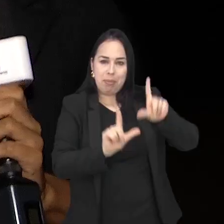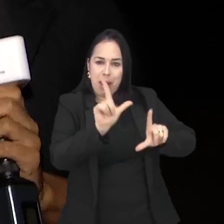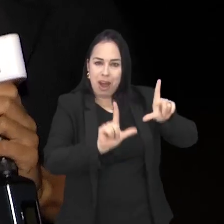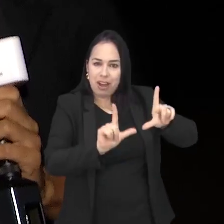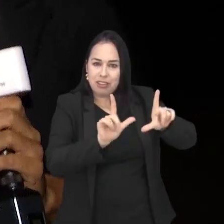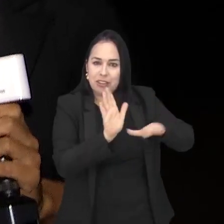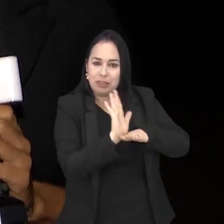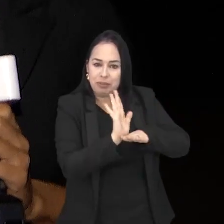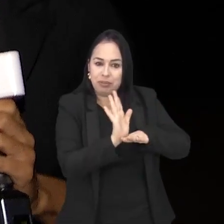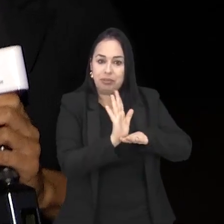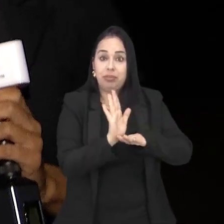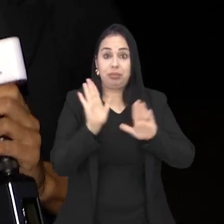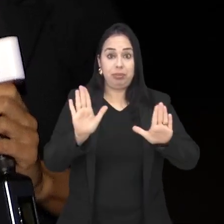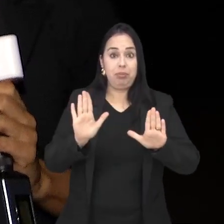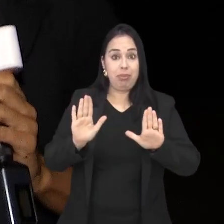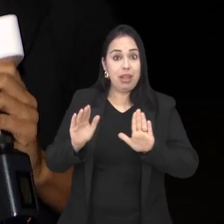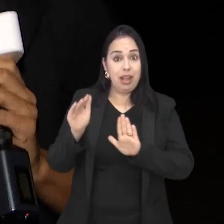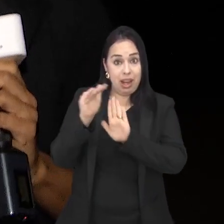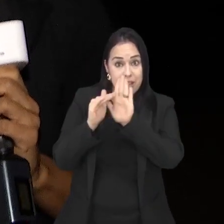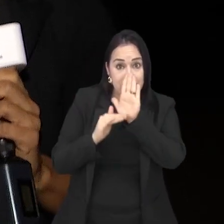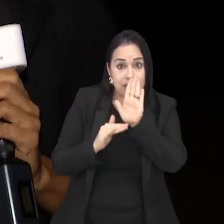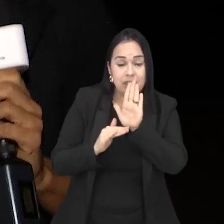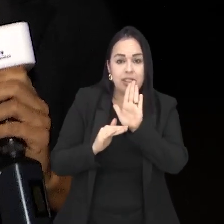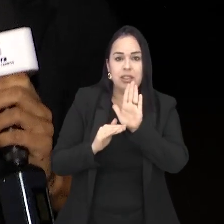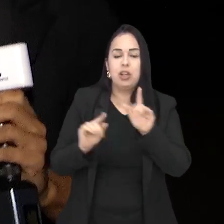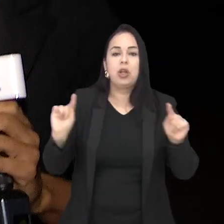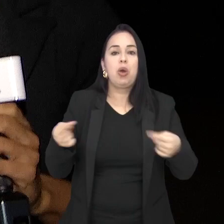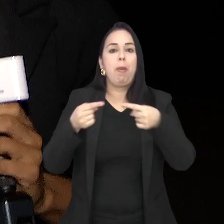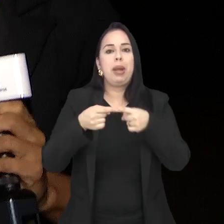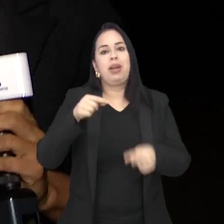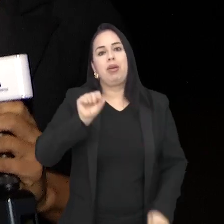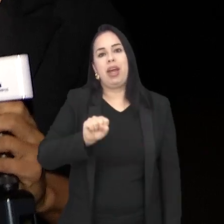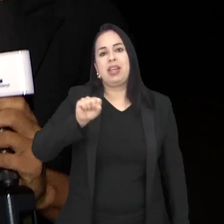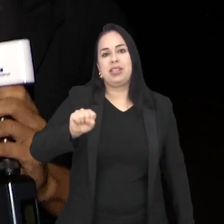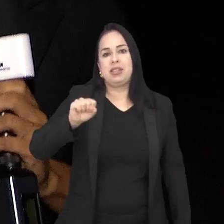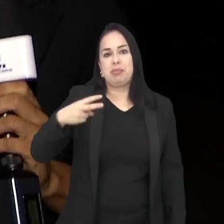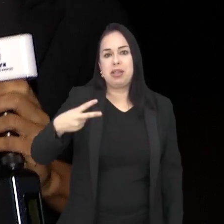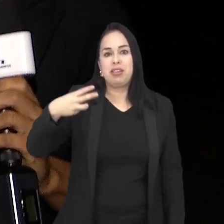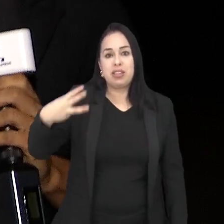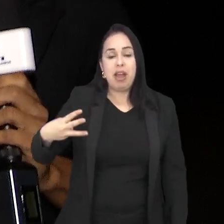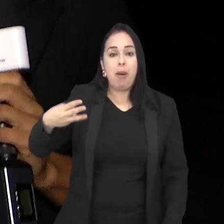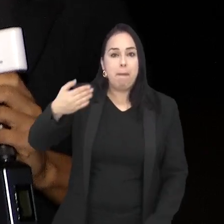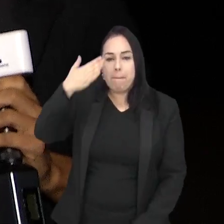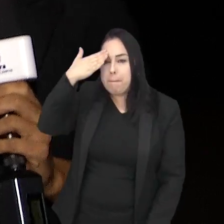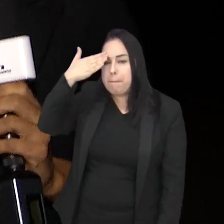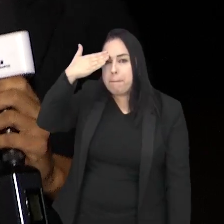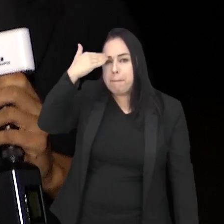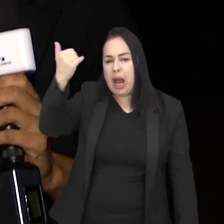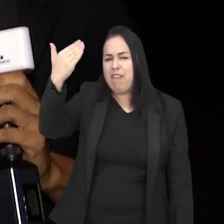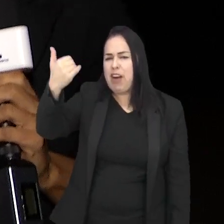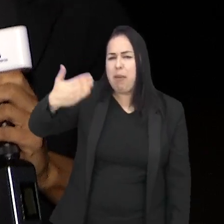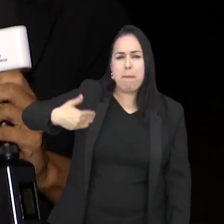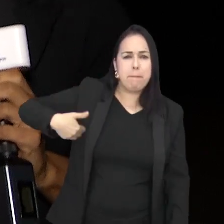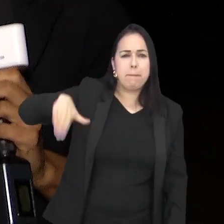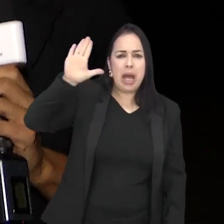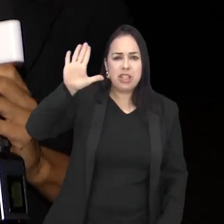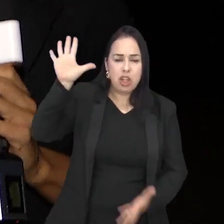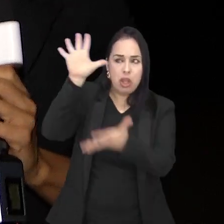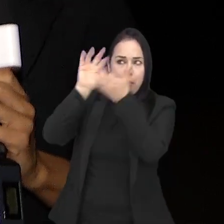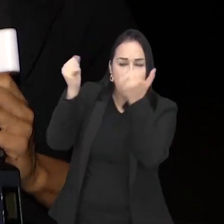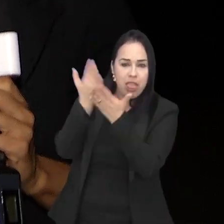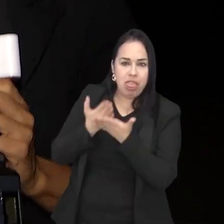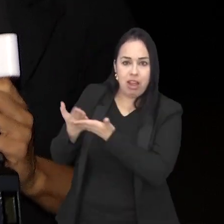cinema. A atividade faz parte da programação do Space Studies Program, o maior programa de estudos